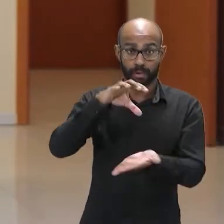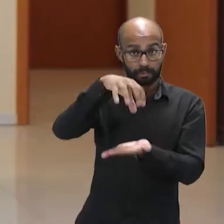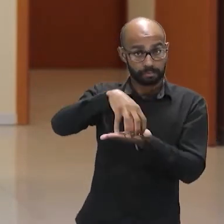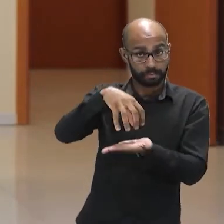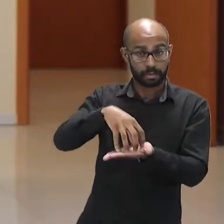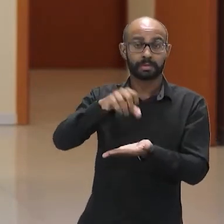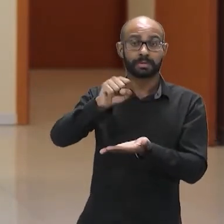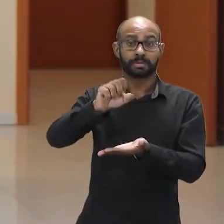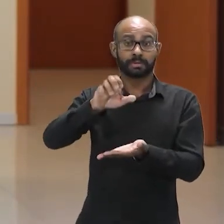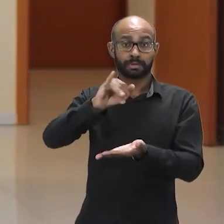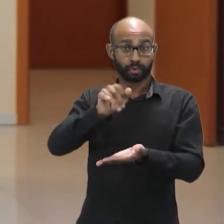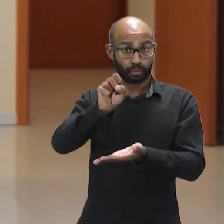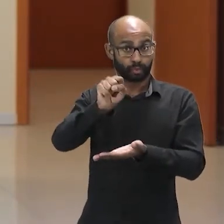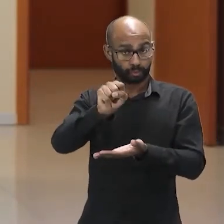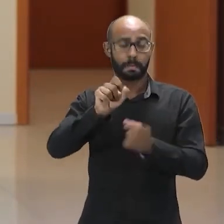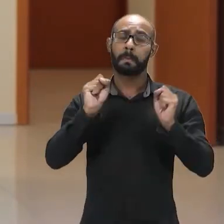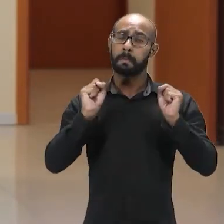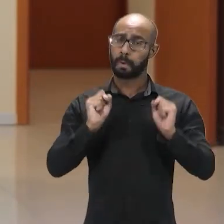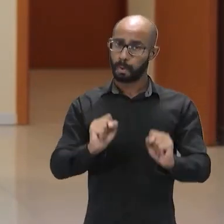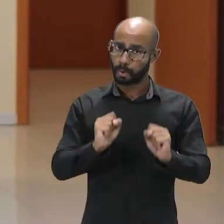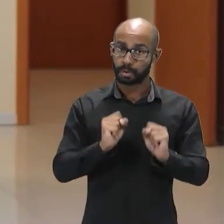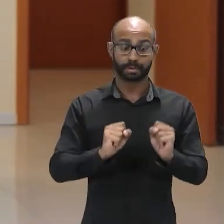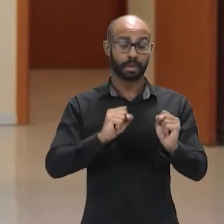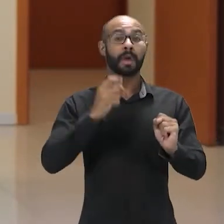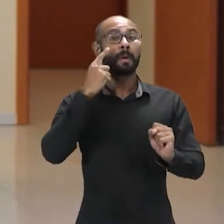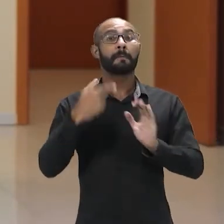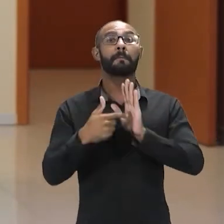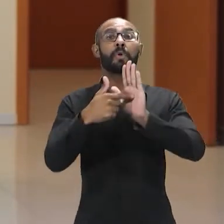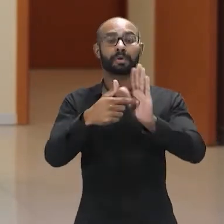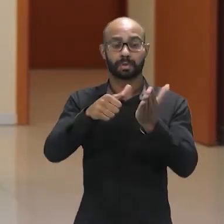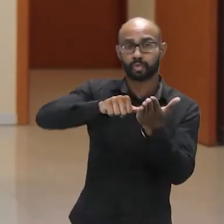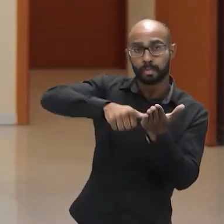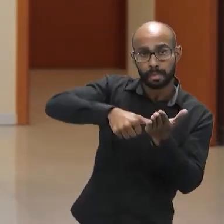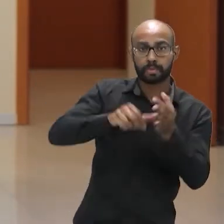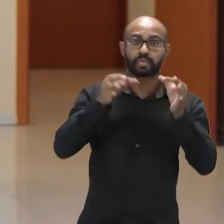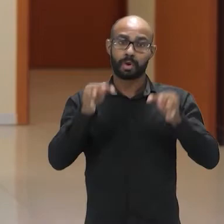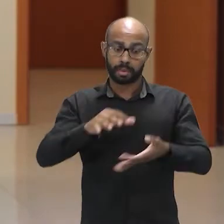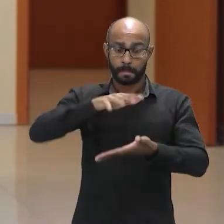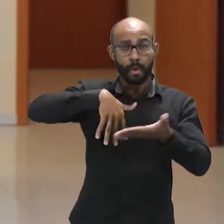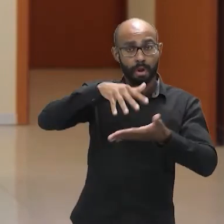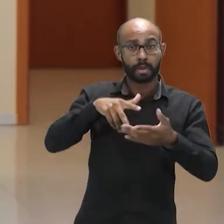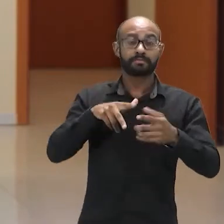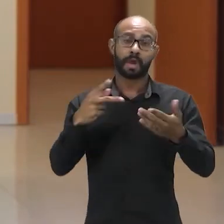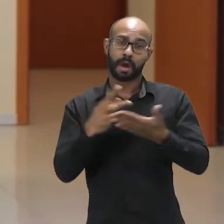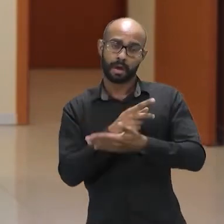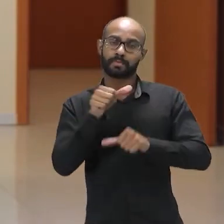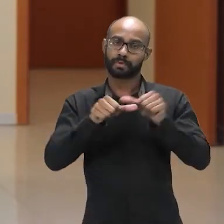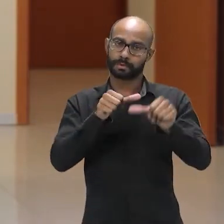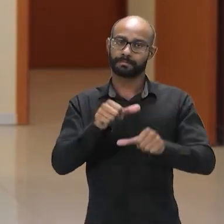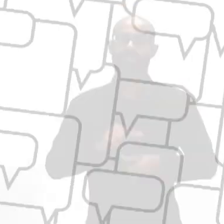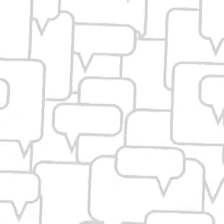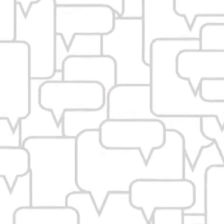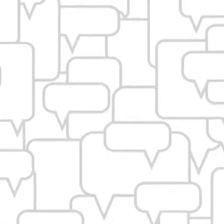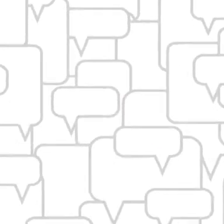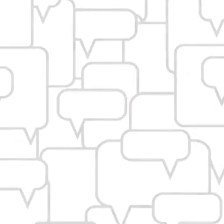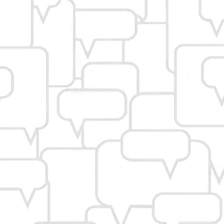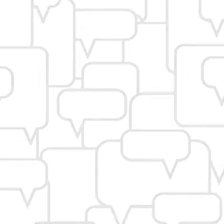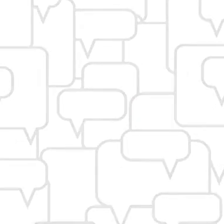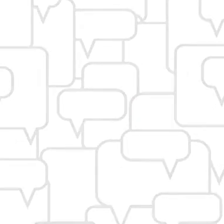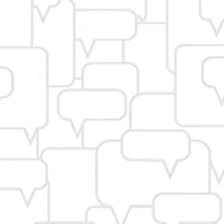de atendimento aqui do Sijus, com documentos pessoais e boletos que são irregulares.